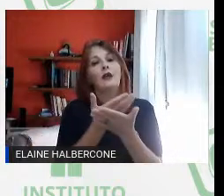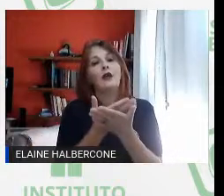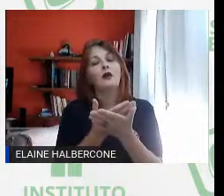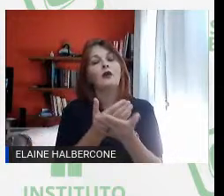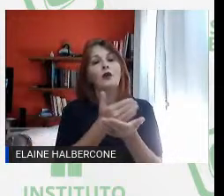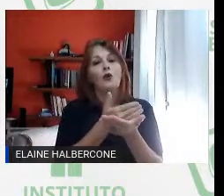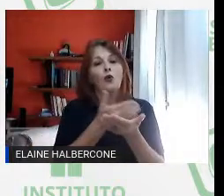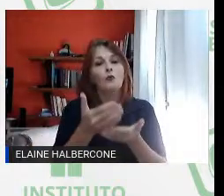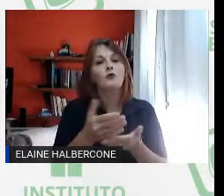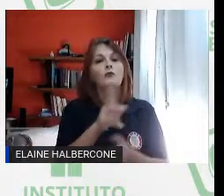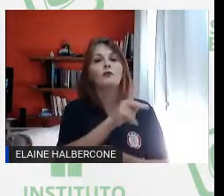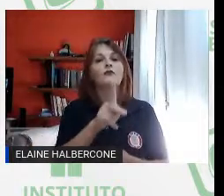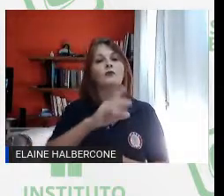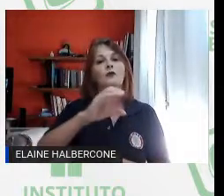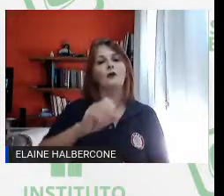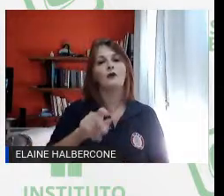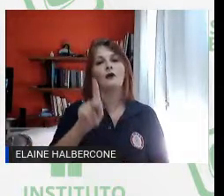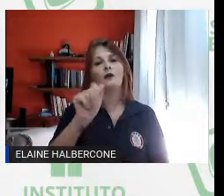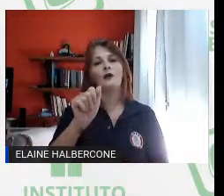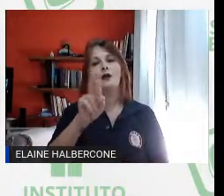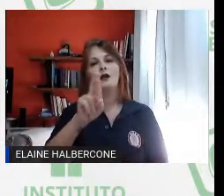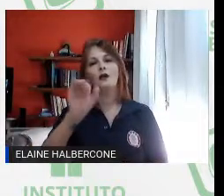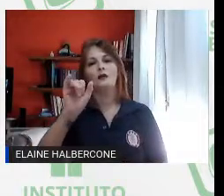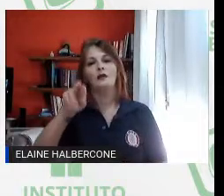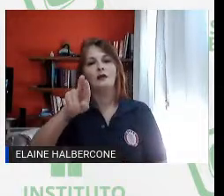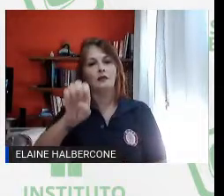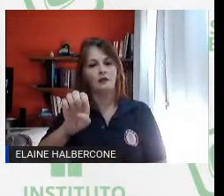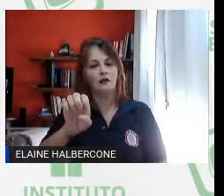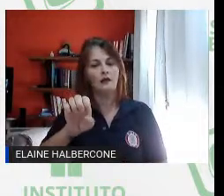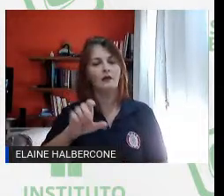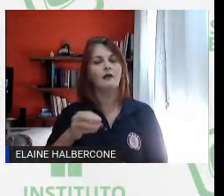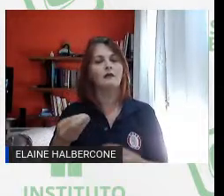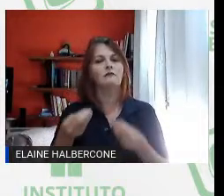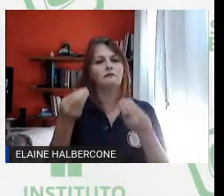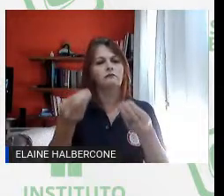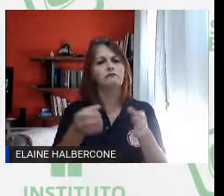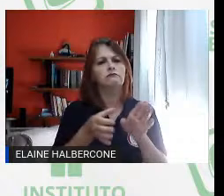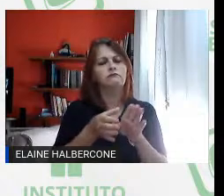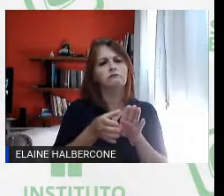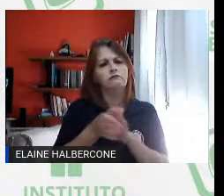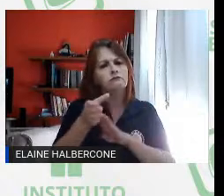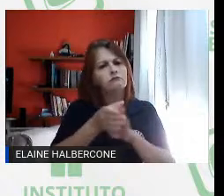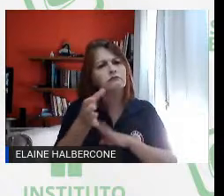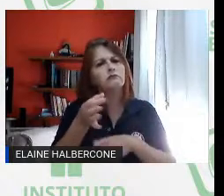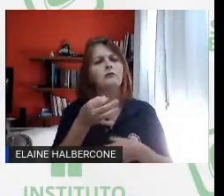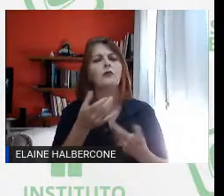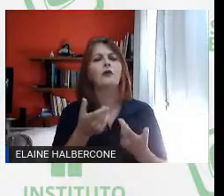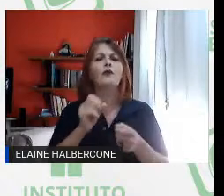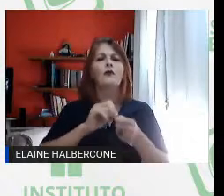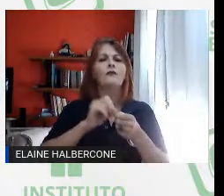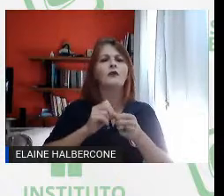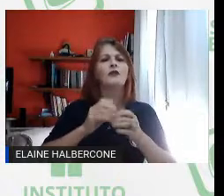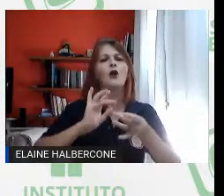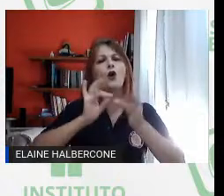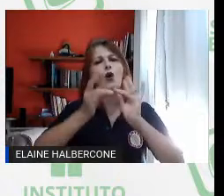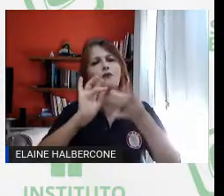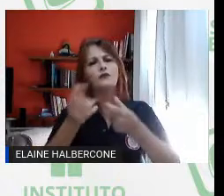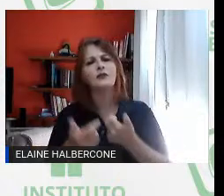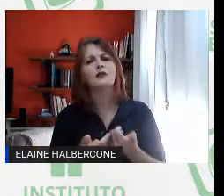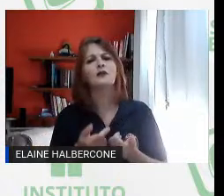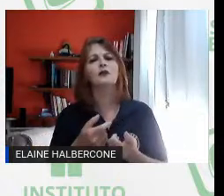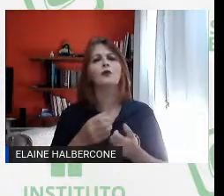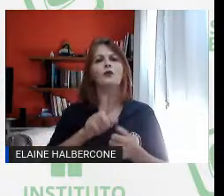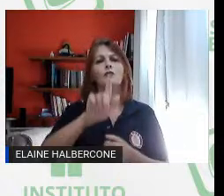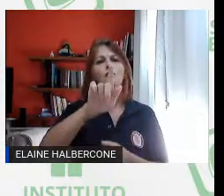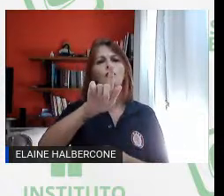Karine, que deu a sugestão de fazermos uma oficina com